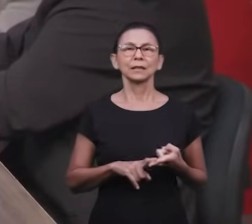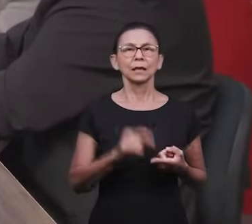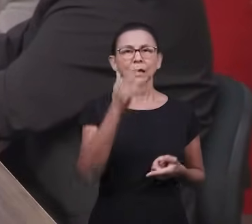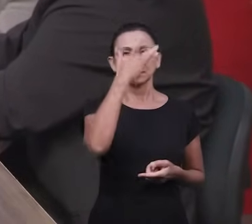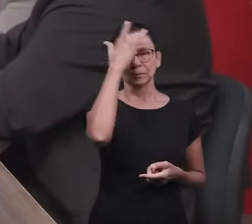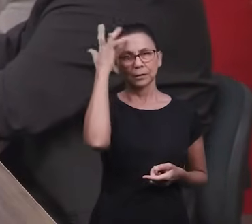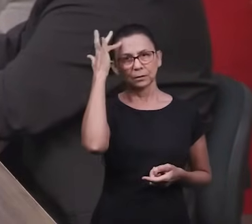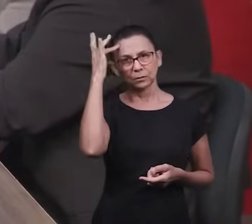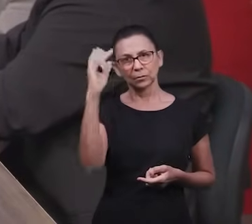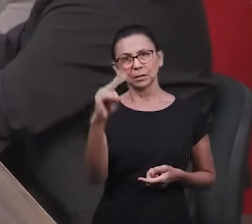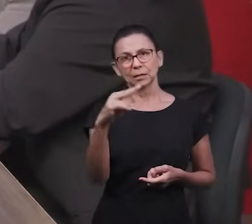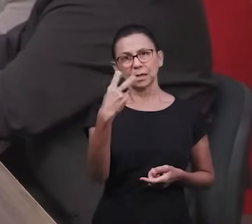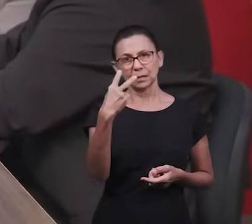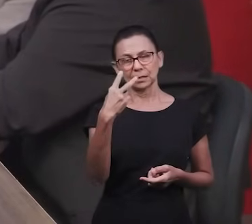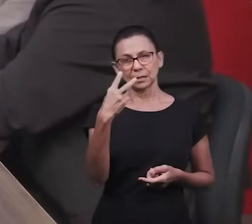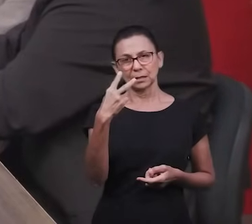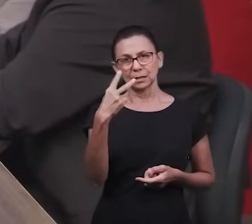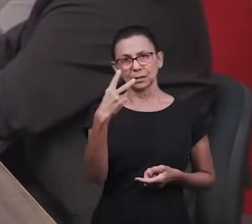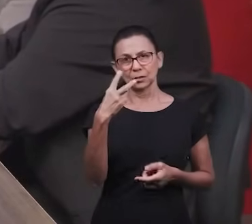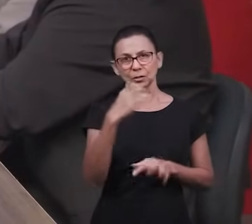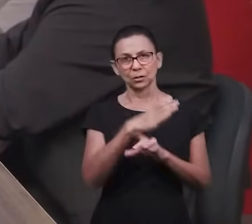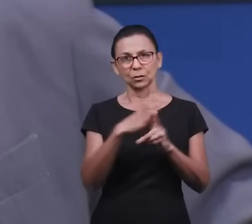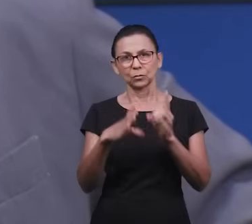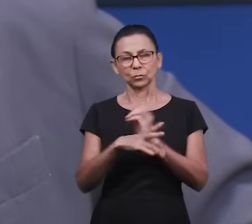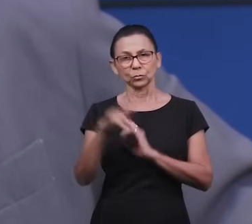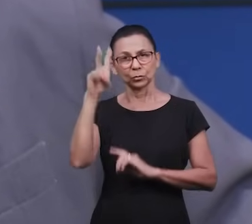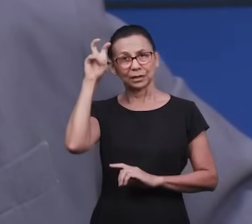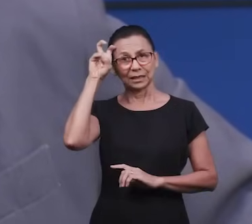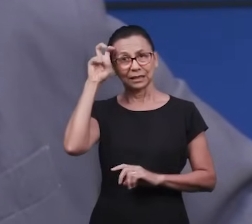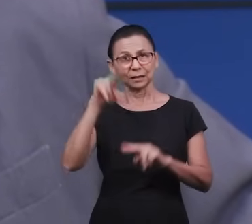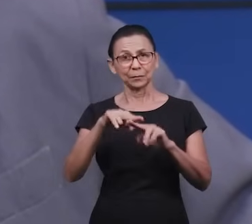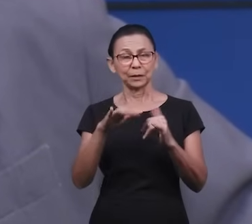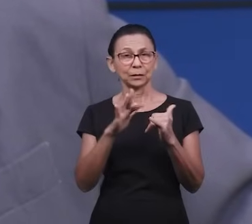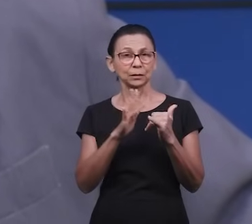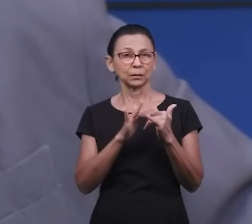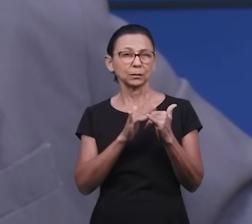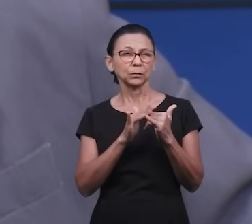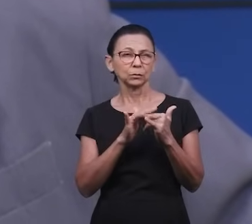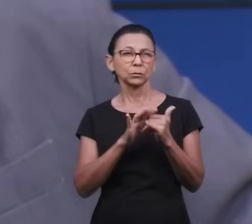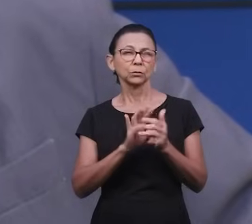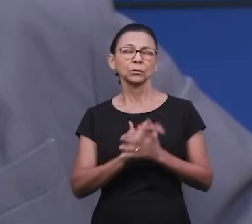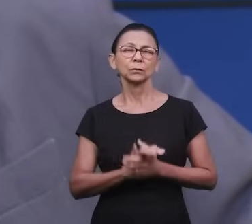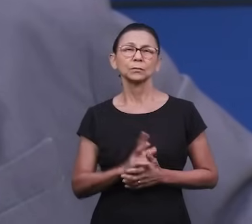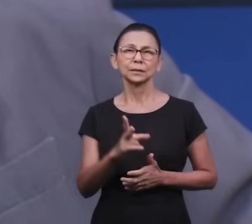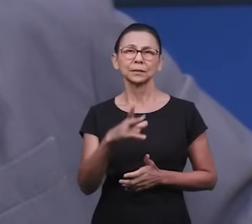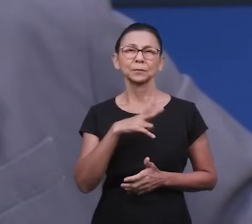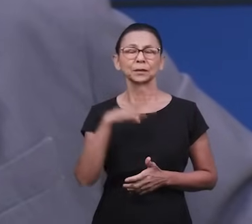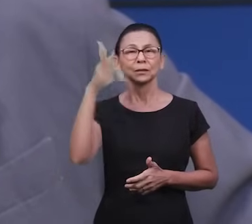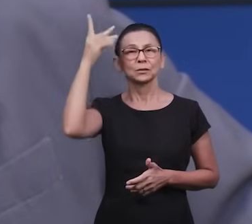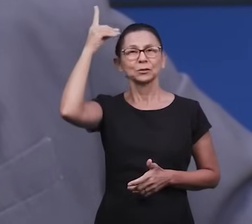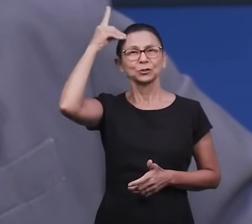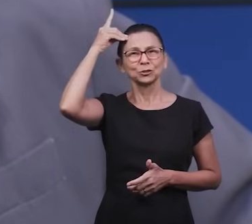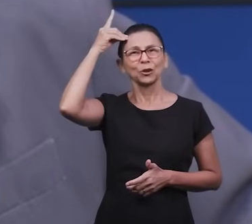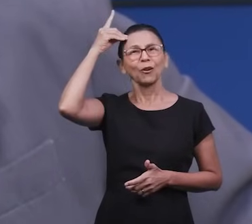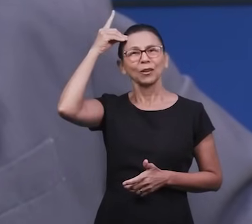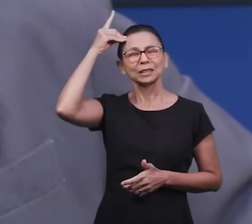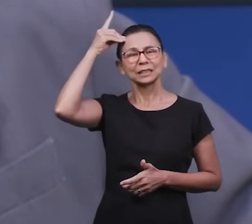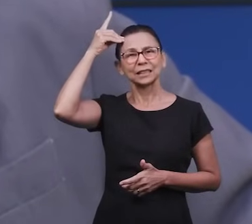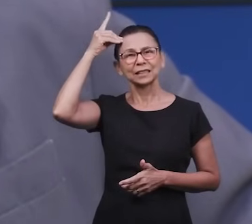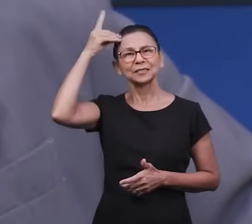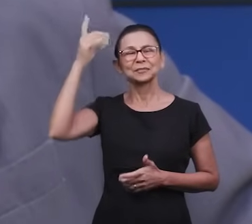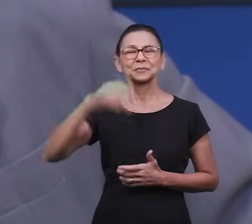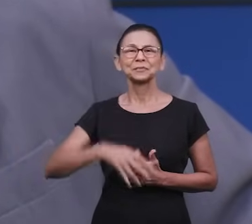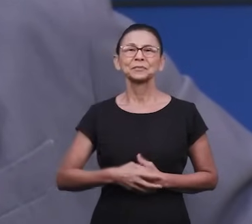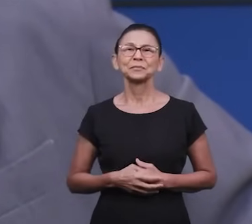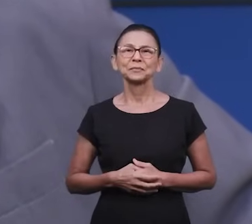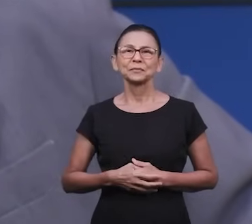todo mundo que assiste os nossos cultos às quintas-feiras no YouTube, vê ali aqueles dons